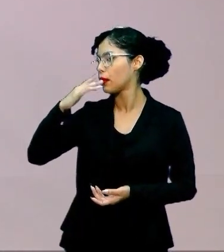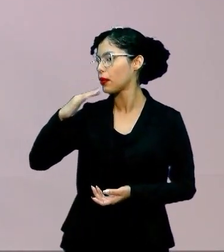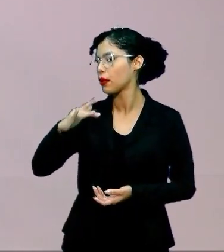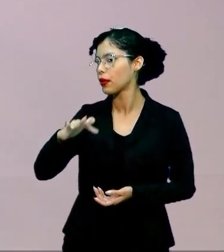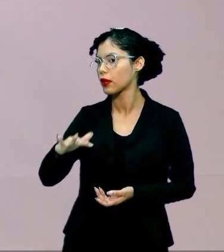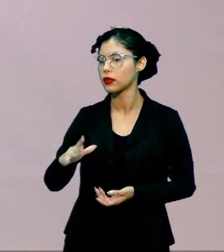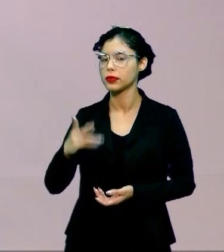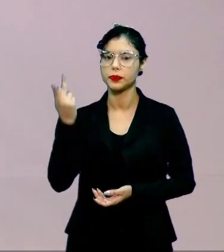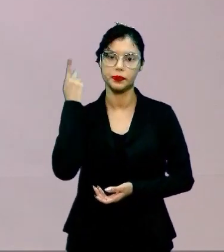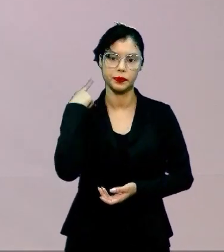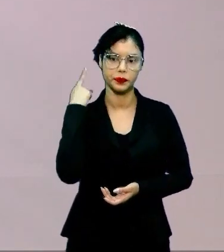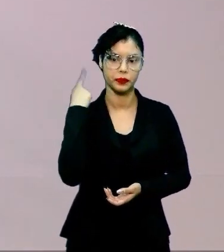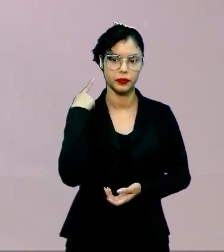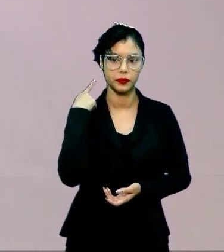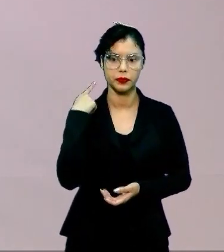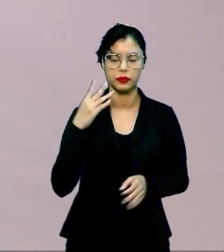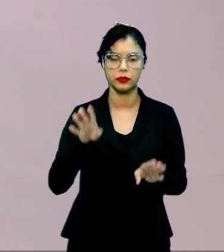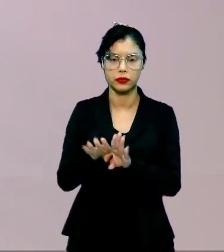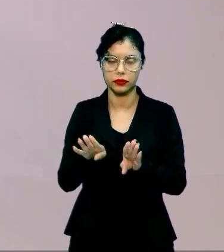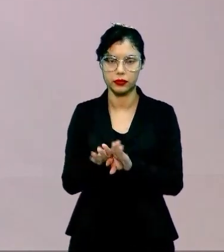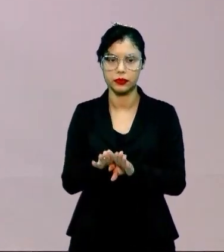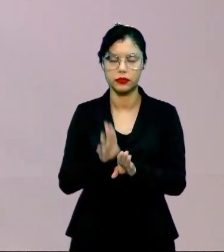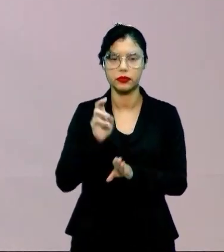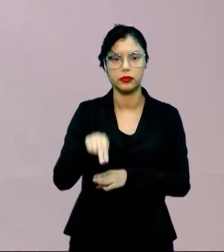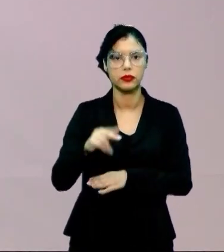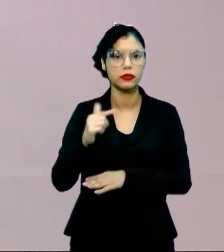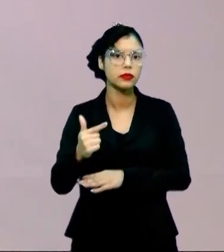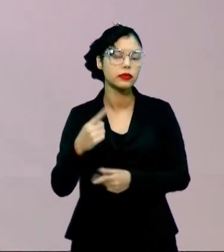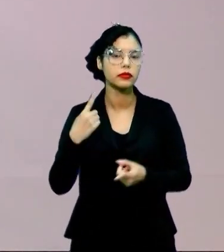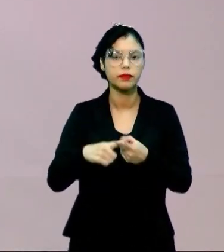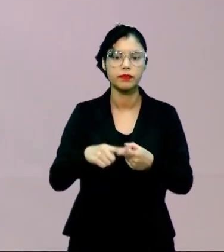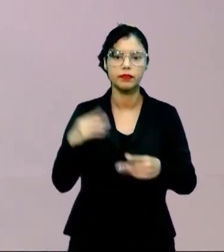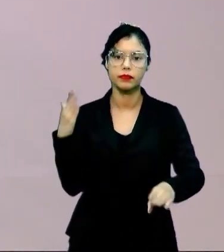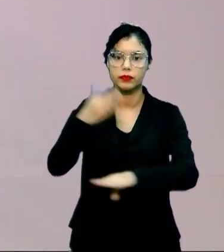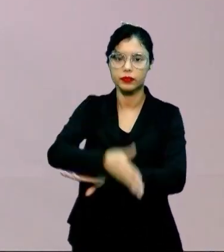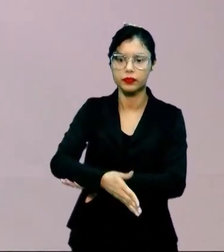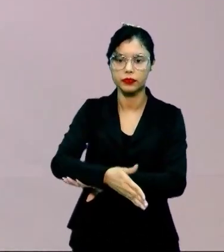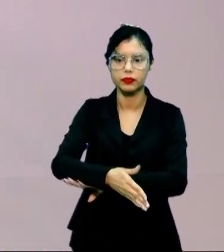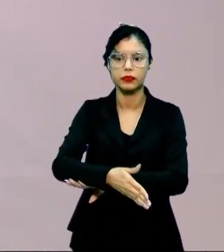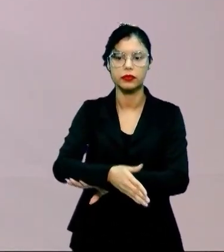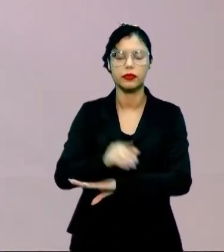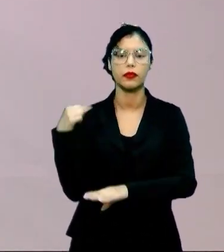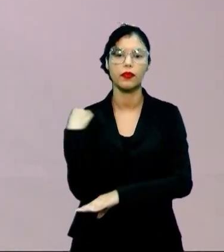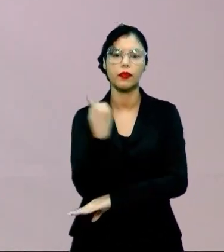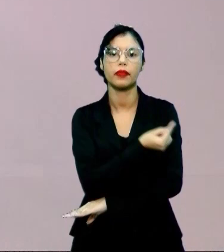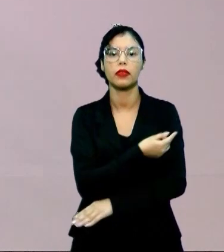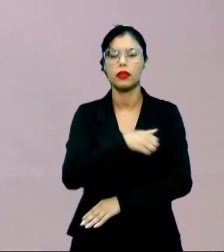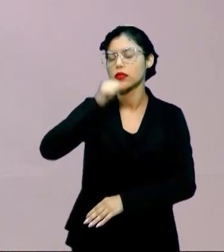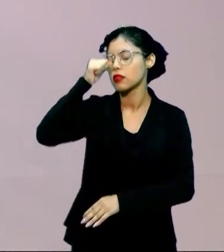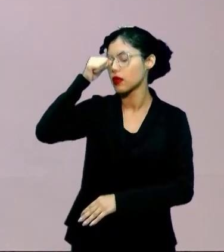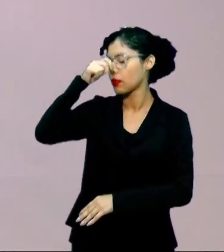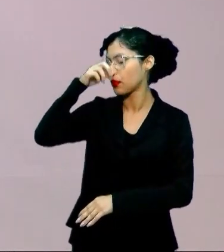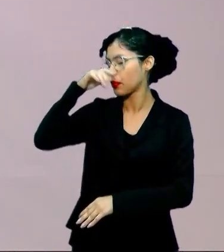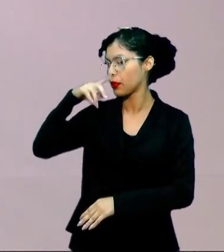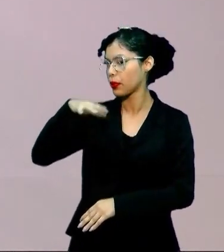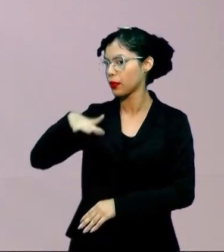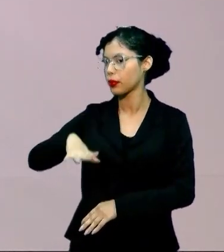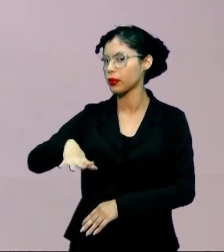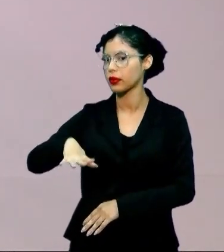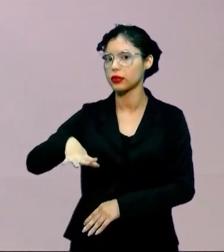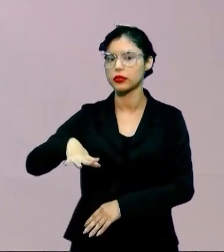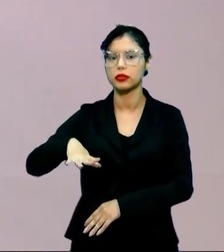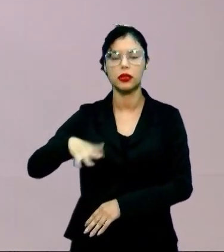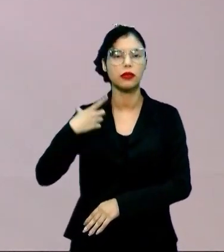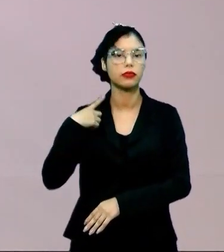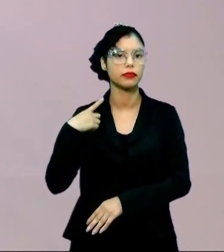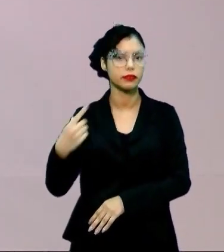os pulmões de nitrogênio, porque ele vai entrar e quando nós expirarmos, ele